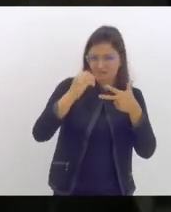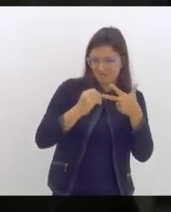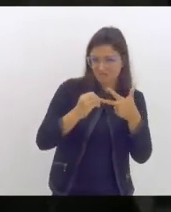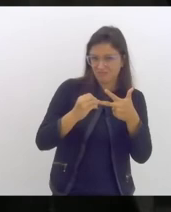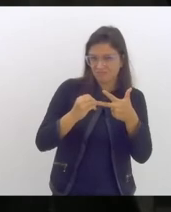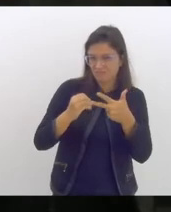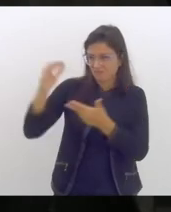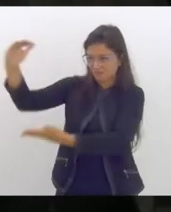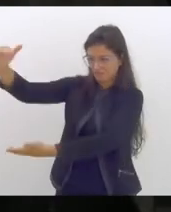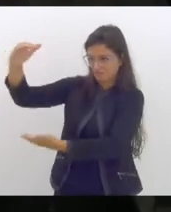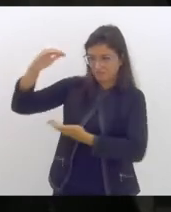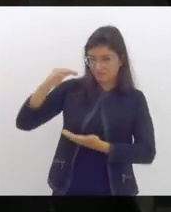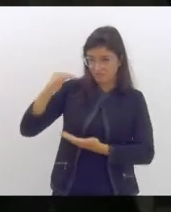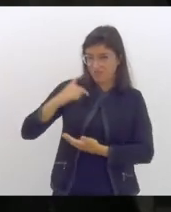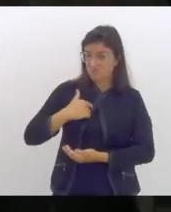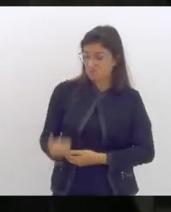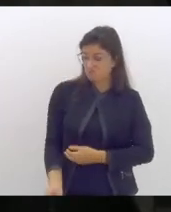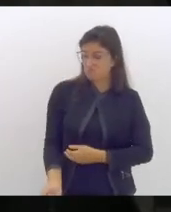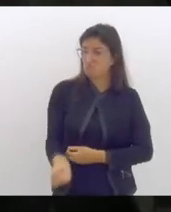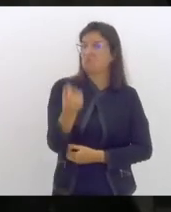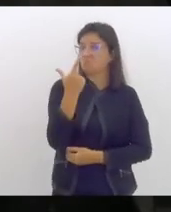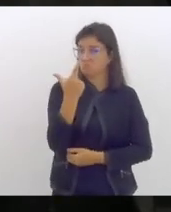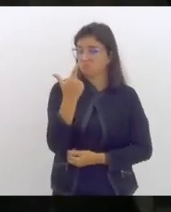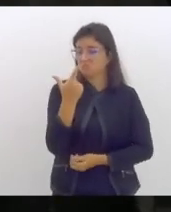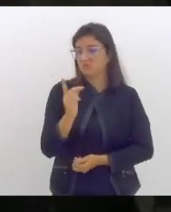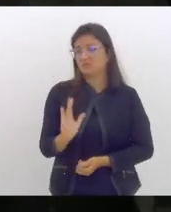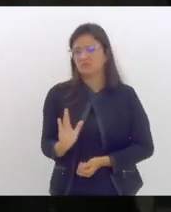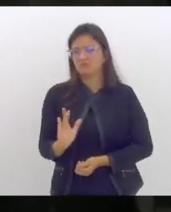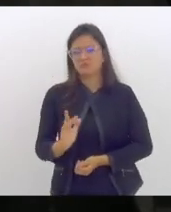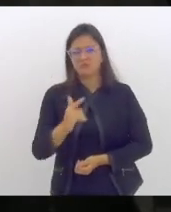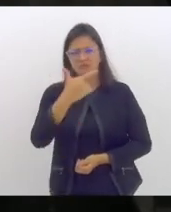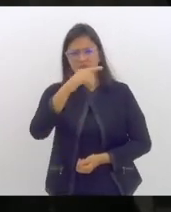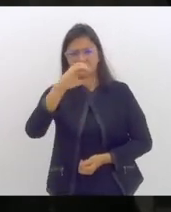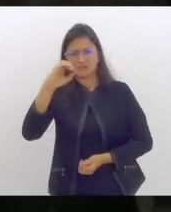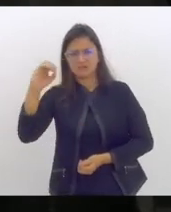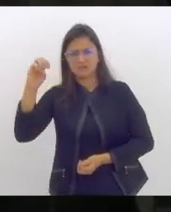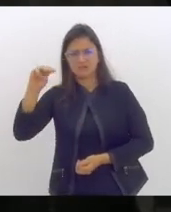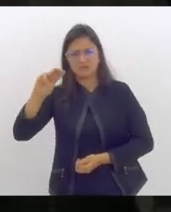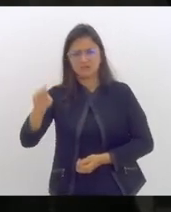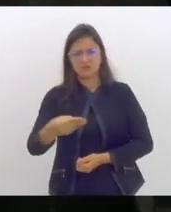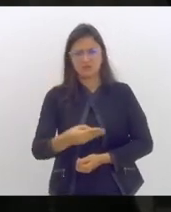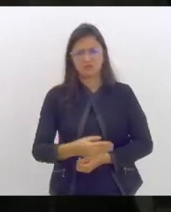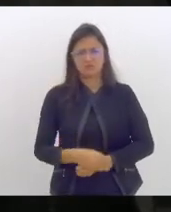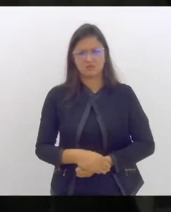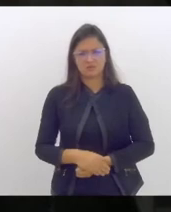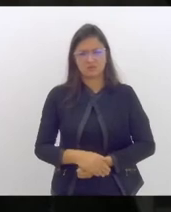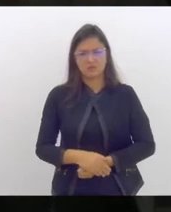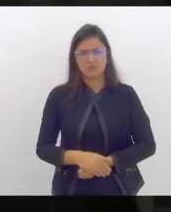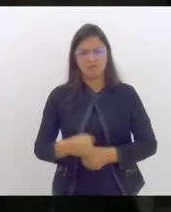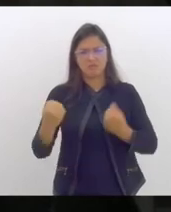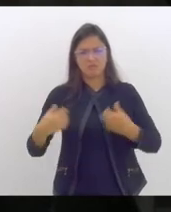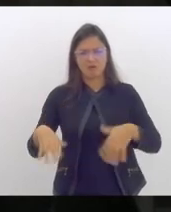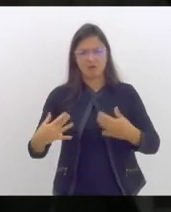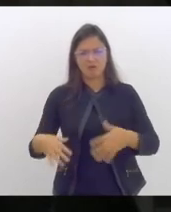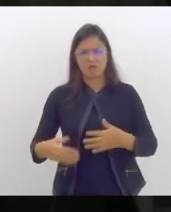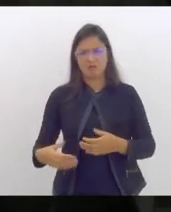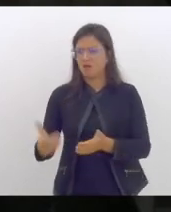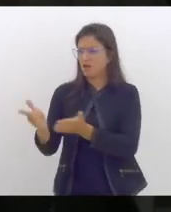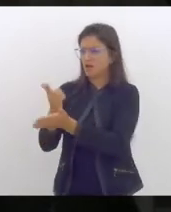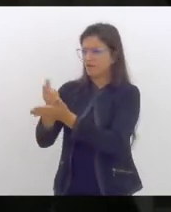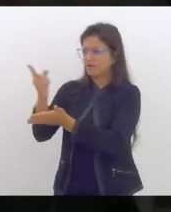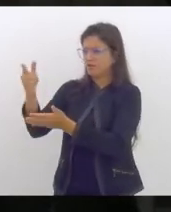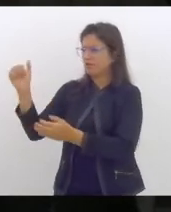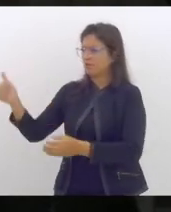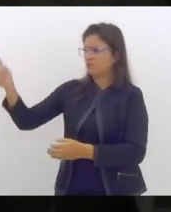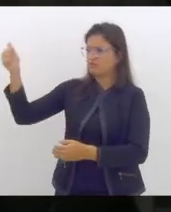e aí eu estranho, é 200 milhões, mais que o do livro,